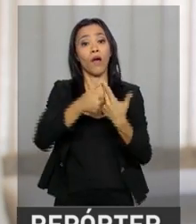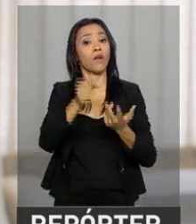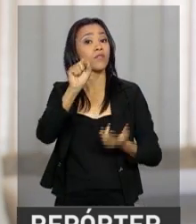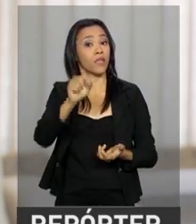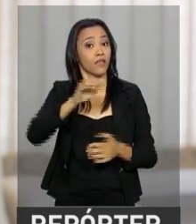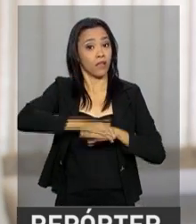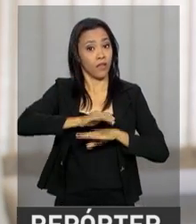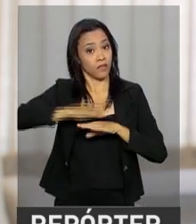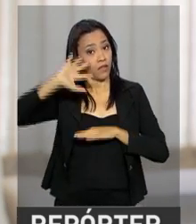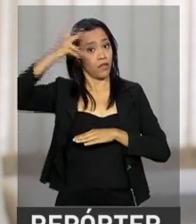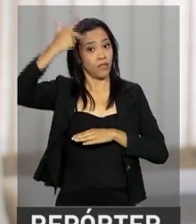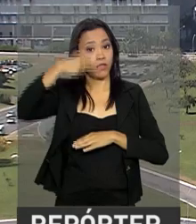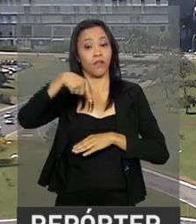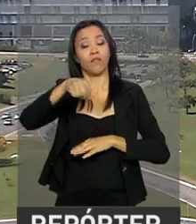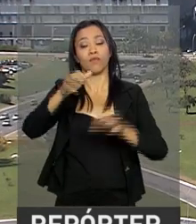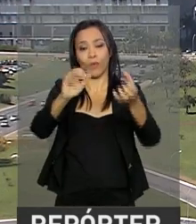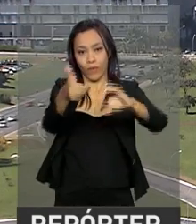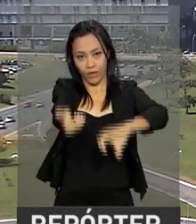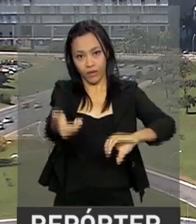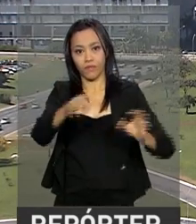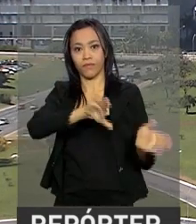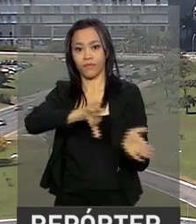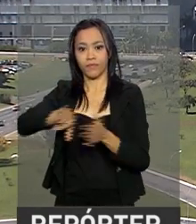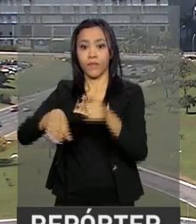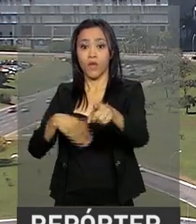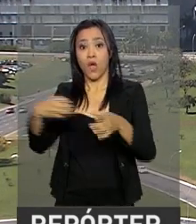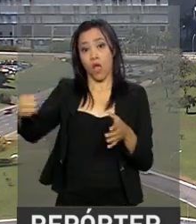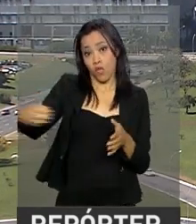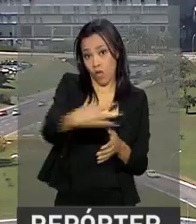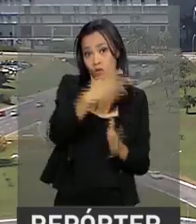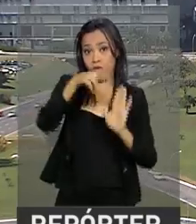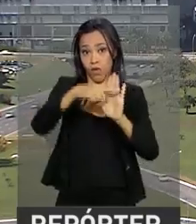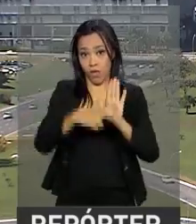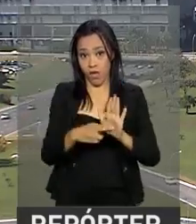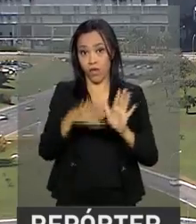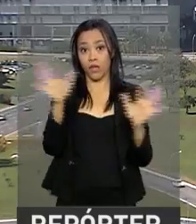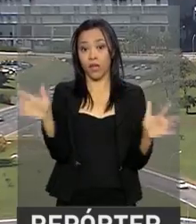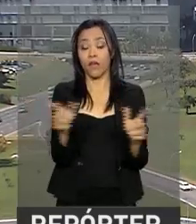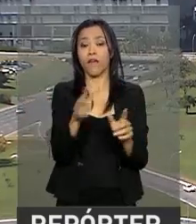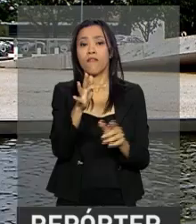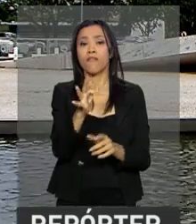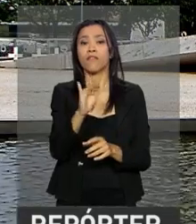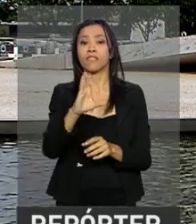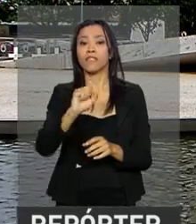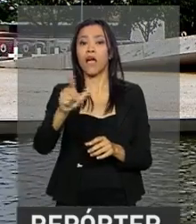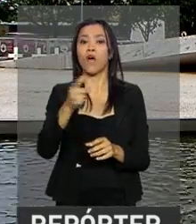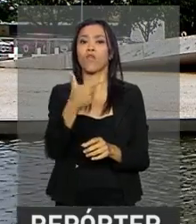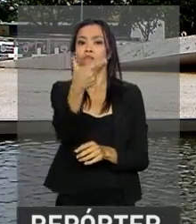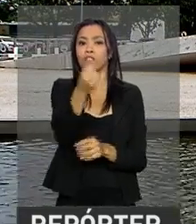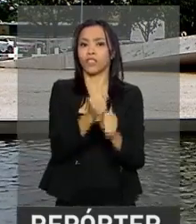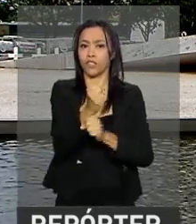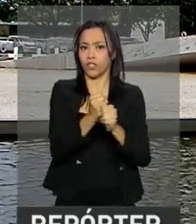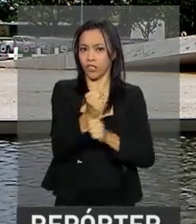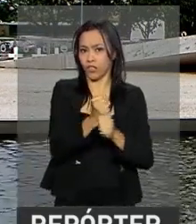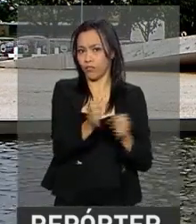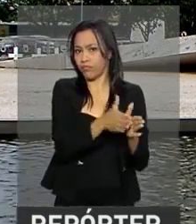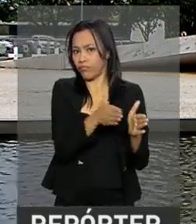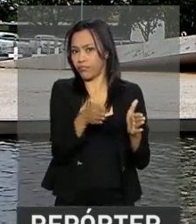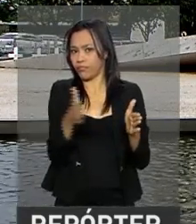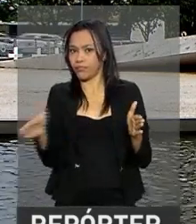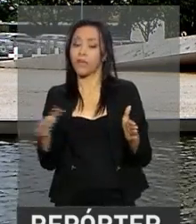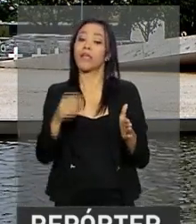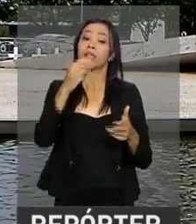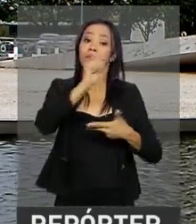da decisão que o Congresso vem adotando. O chamado novo regime fiscal vai durar 20 anos. Vale a partir do ano que vem para os três